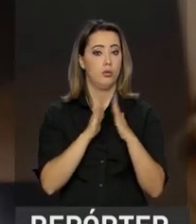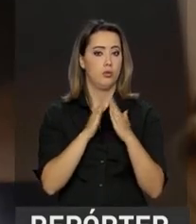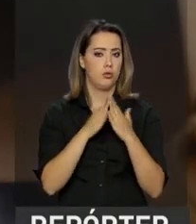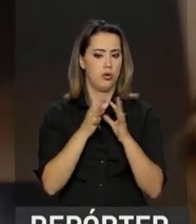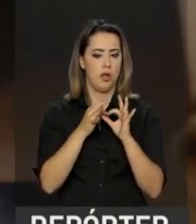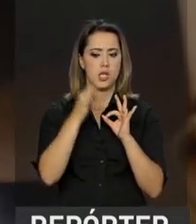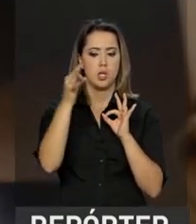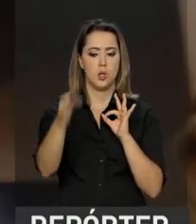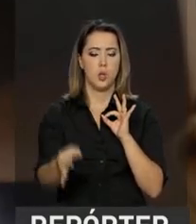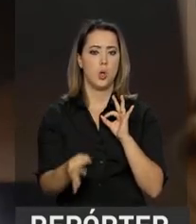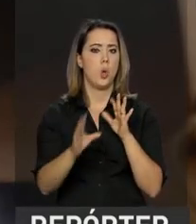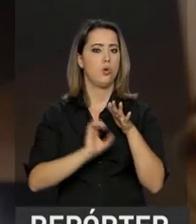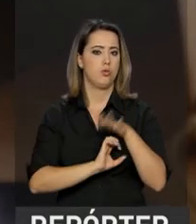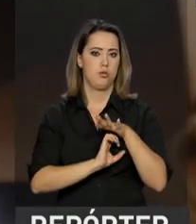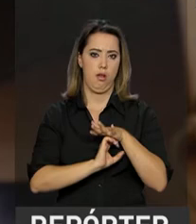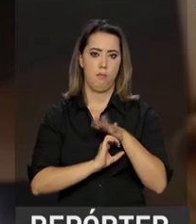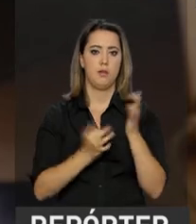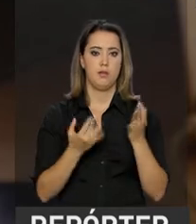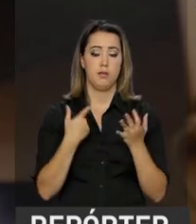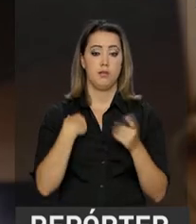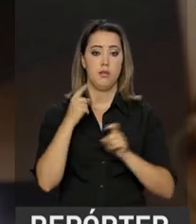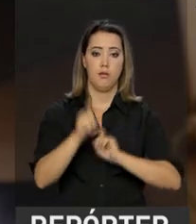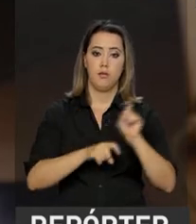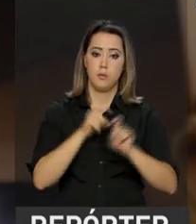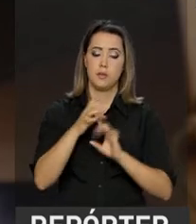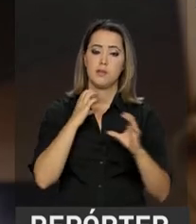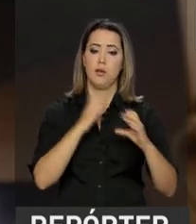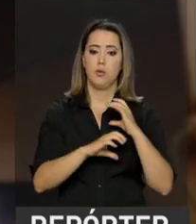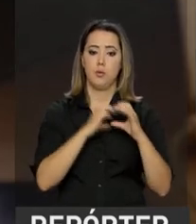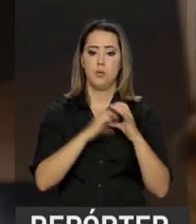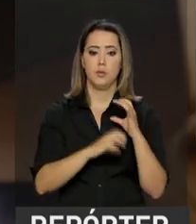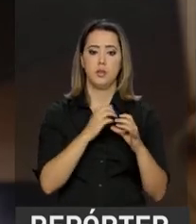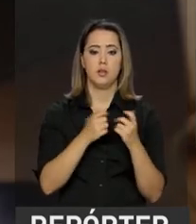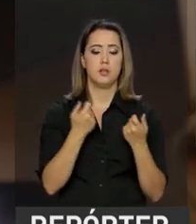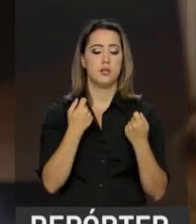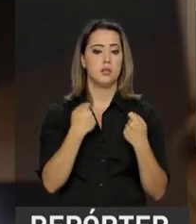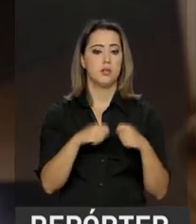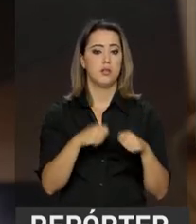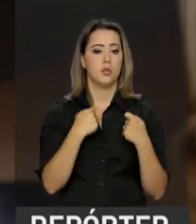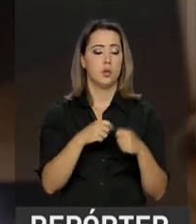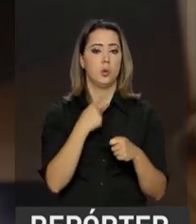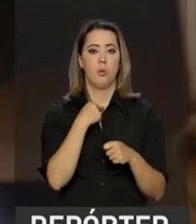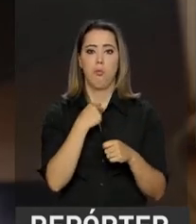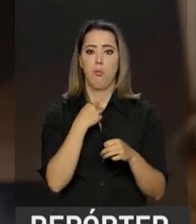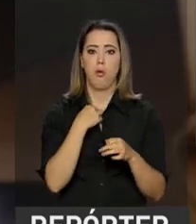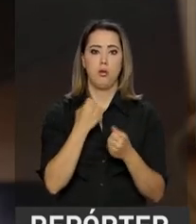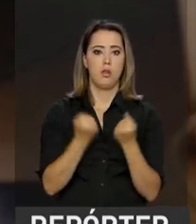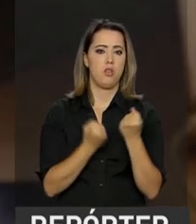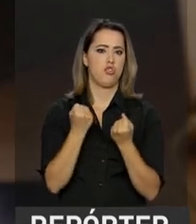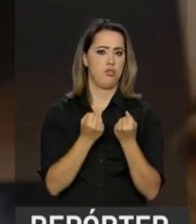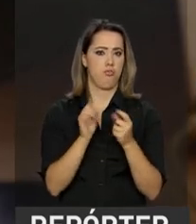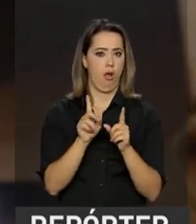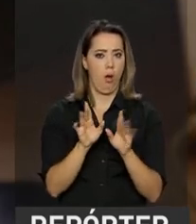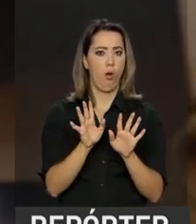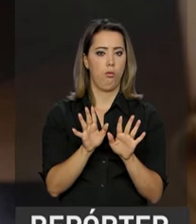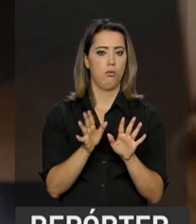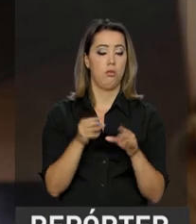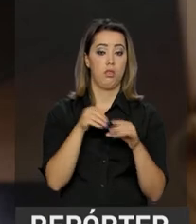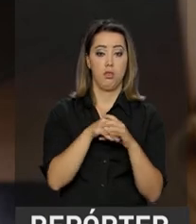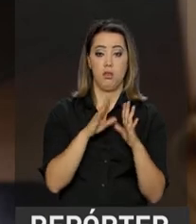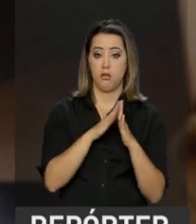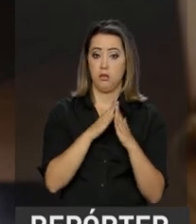empresa com o uso de tecnologias de informação e comunicação que não constituam um trabalho externo além disso para que seja